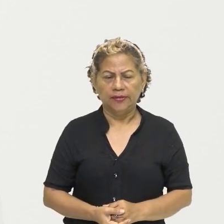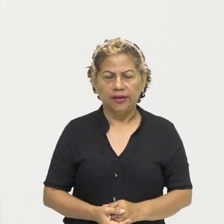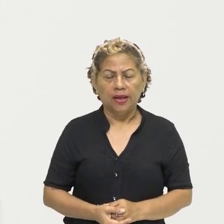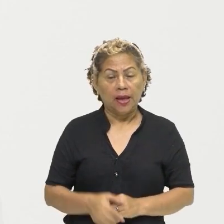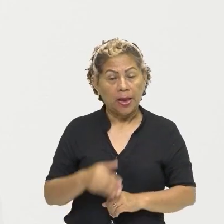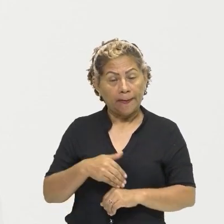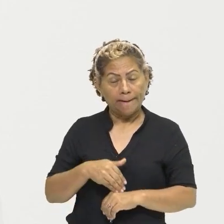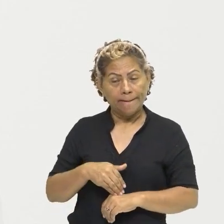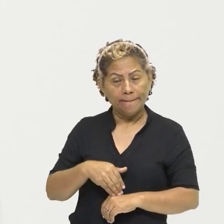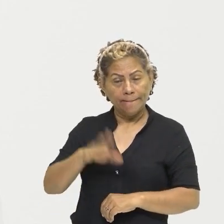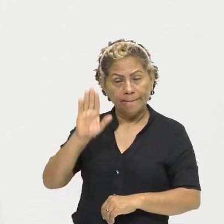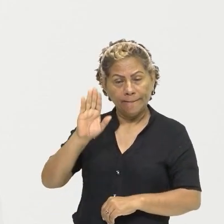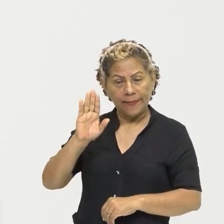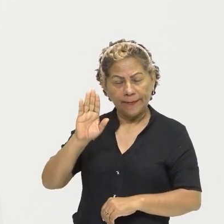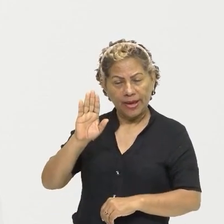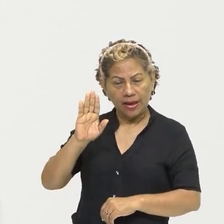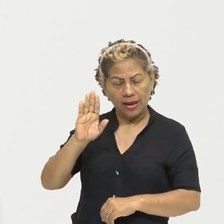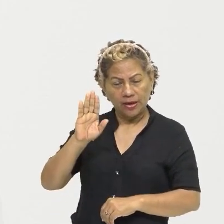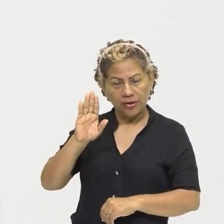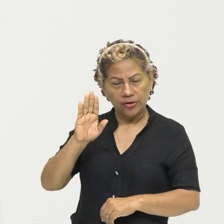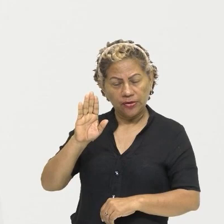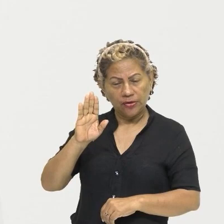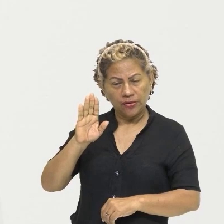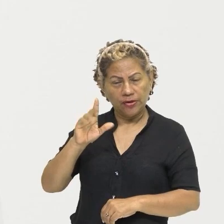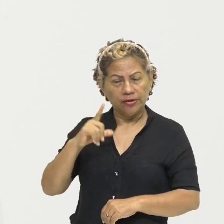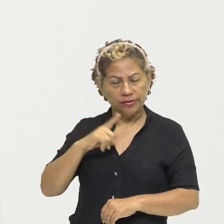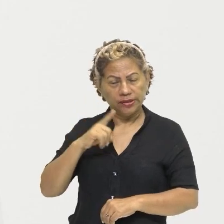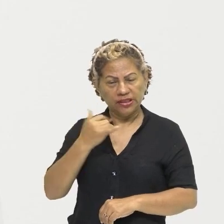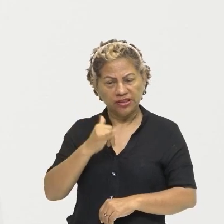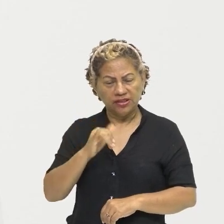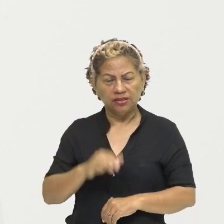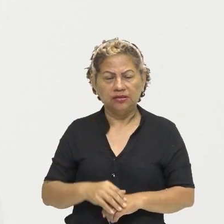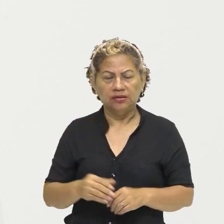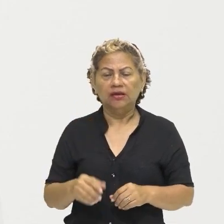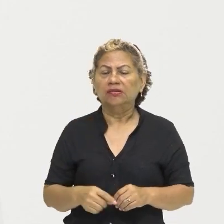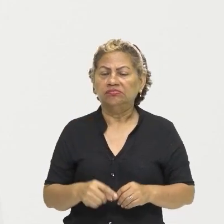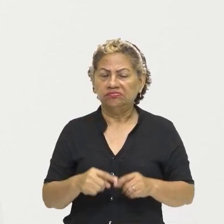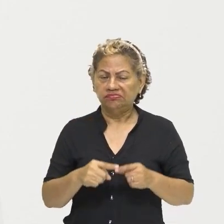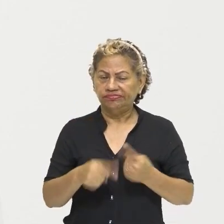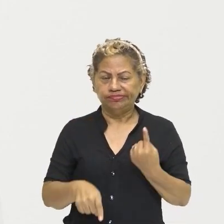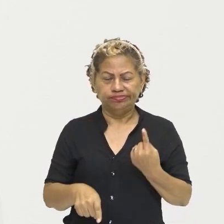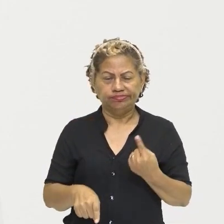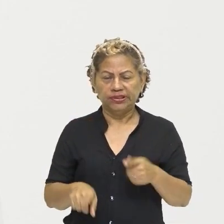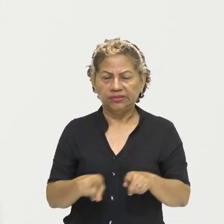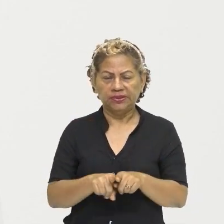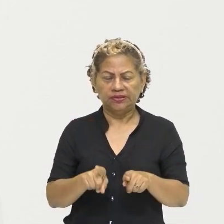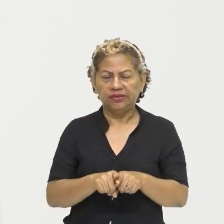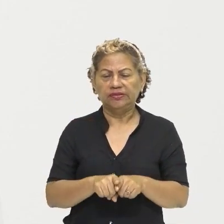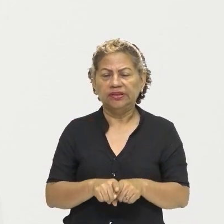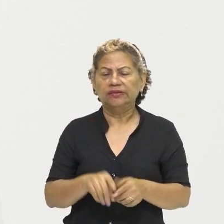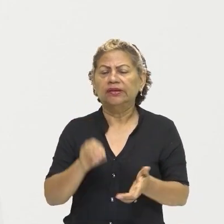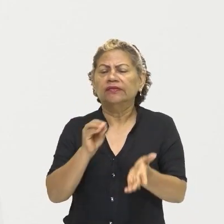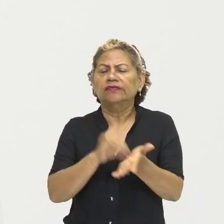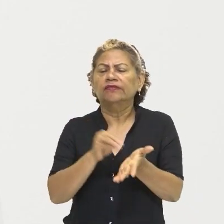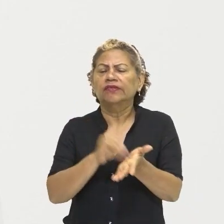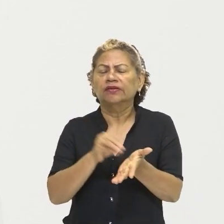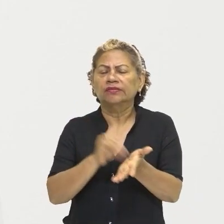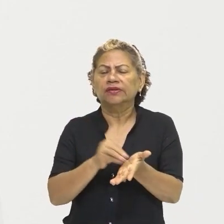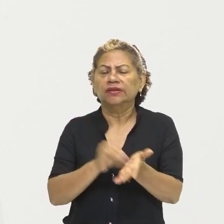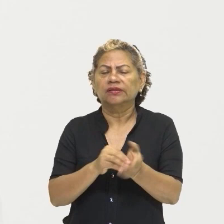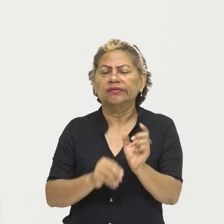Maior dissipação de energia? Também não. Porque está até incompleto essa afirmação da letra